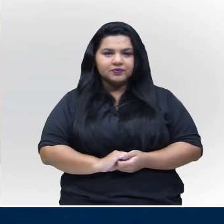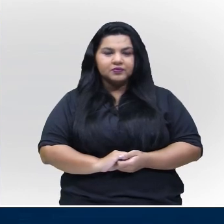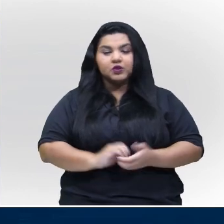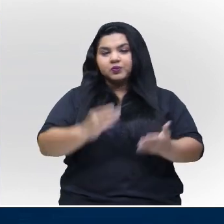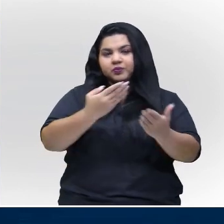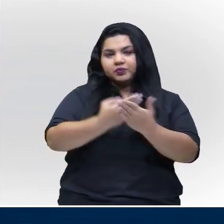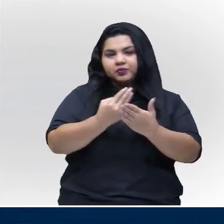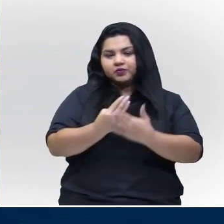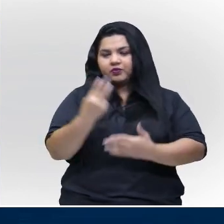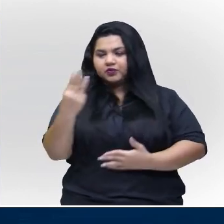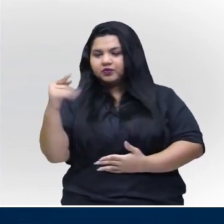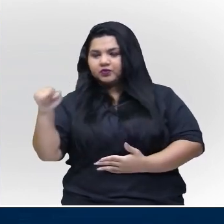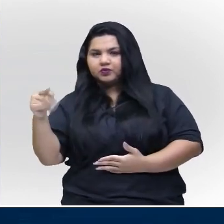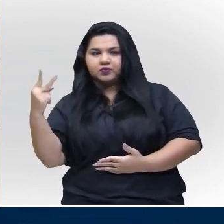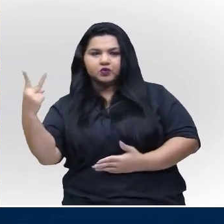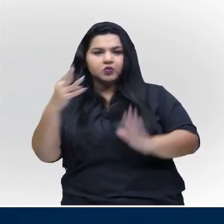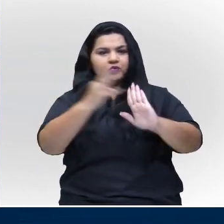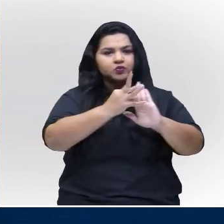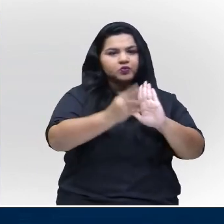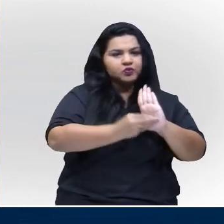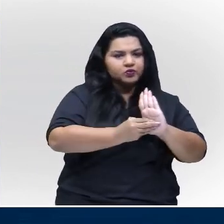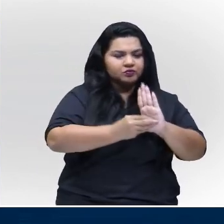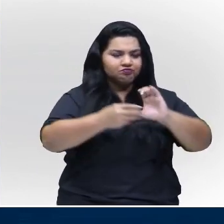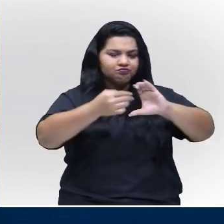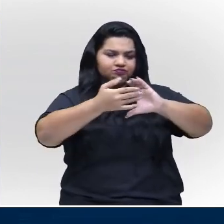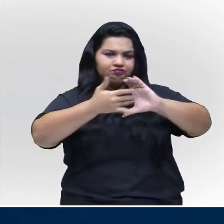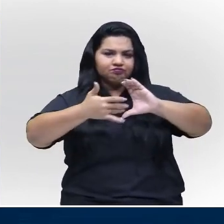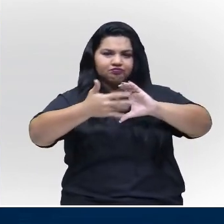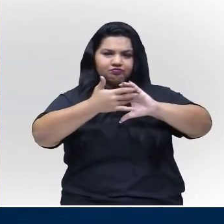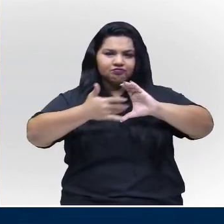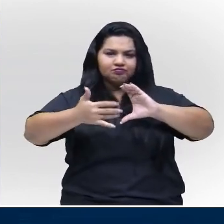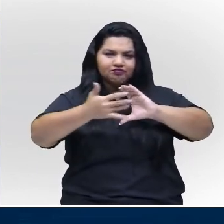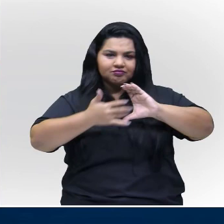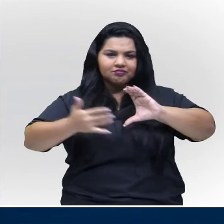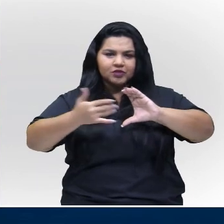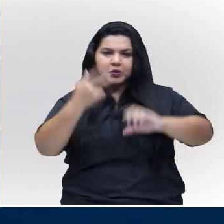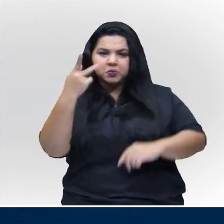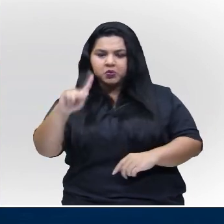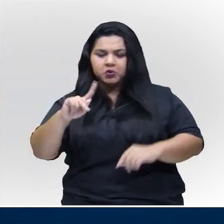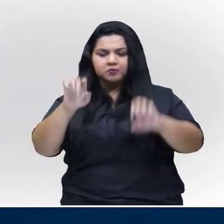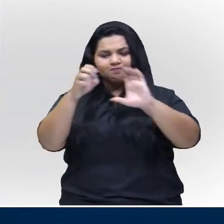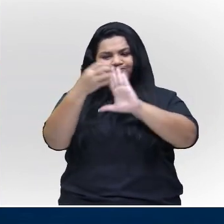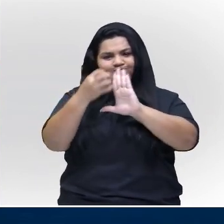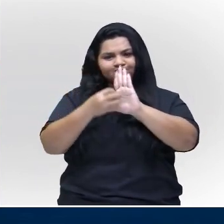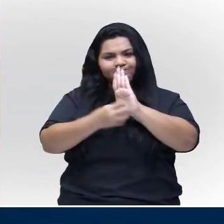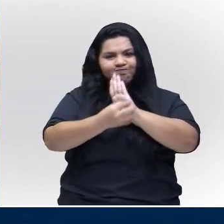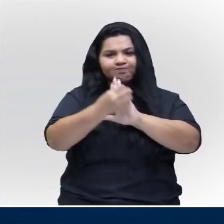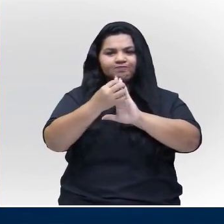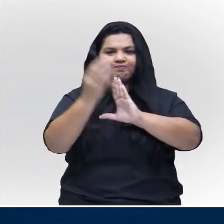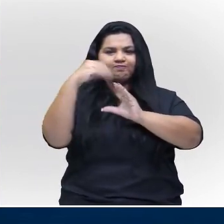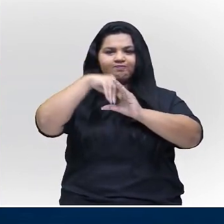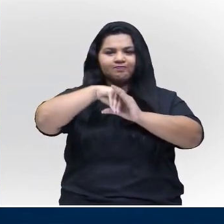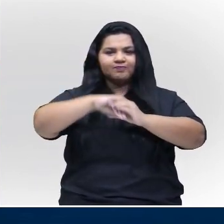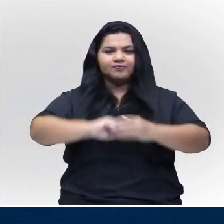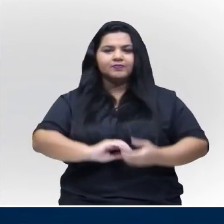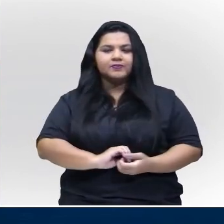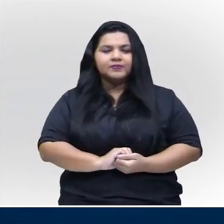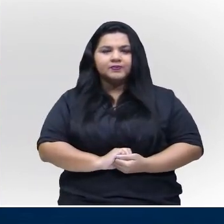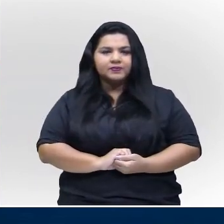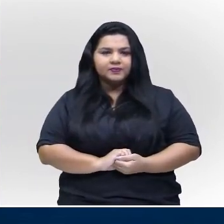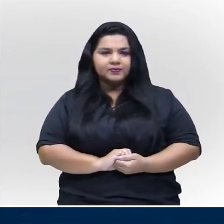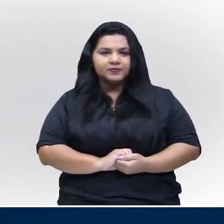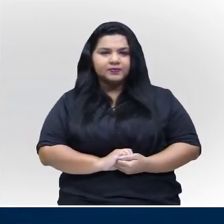Aula 3.2, conteúdo: citoplasma e suas organelas.